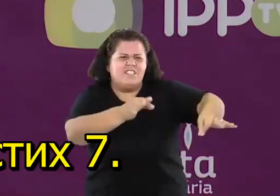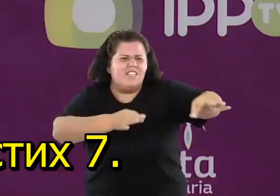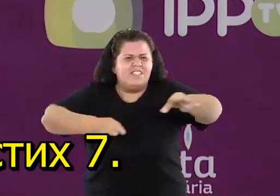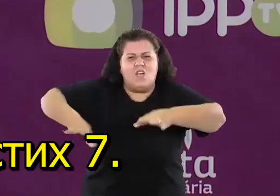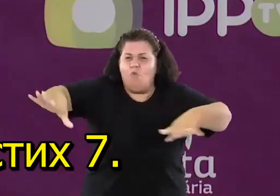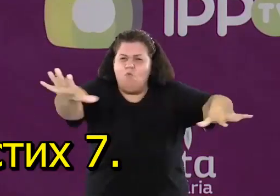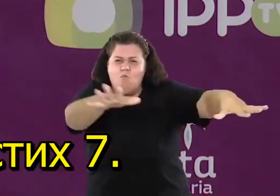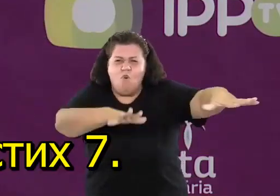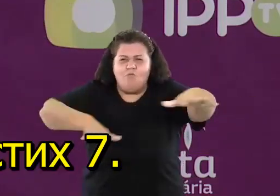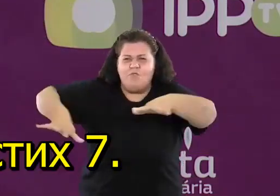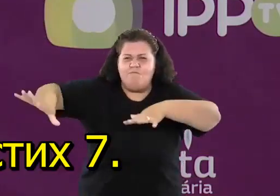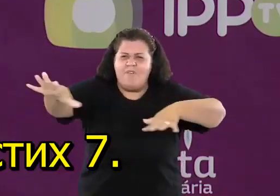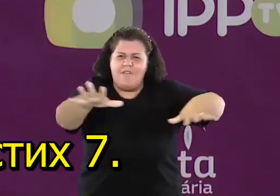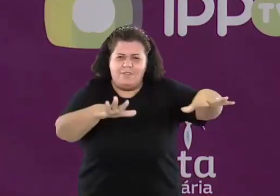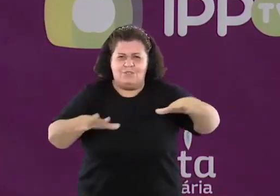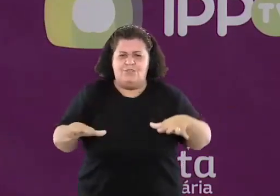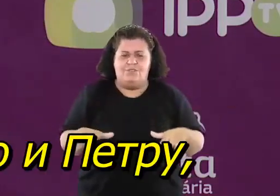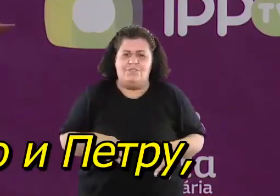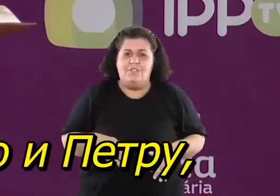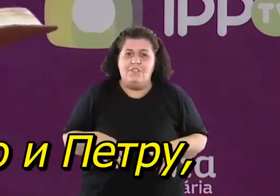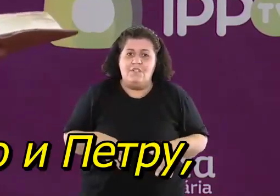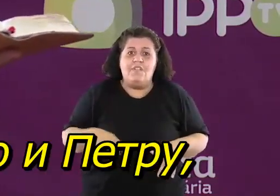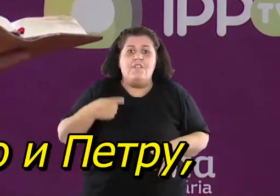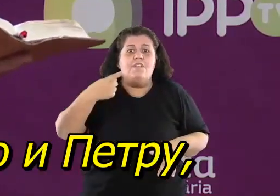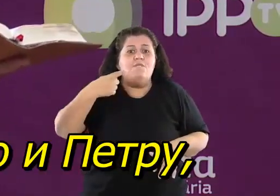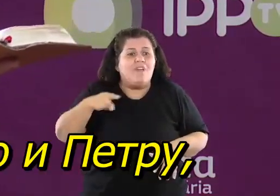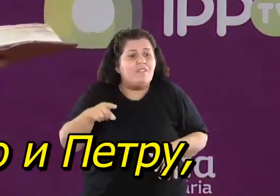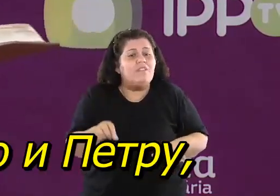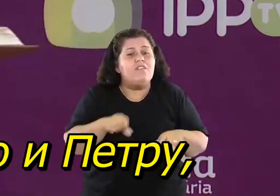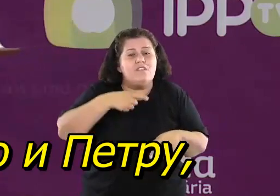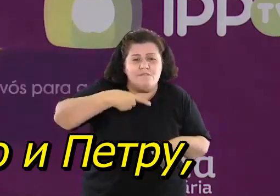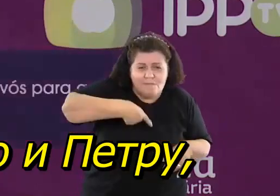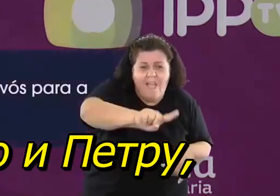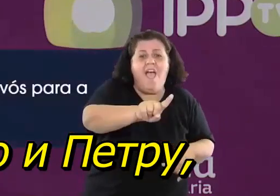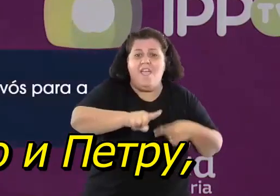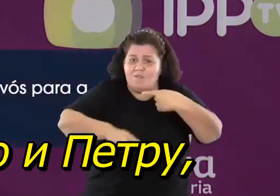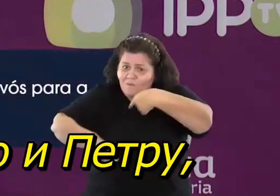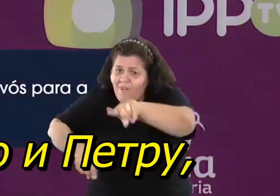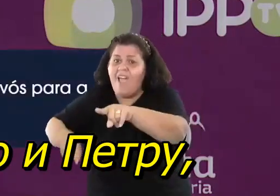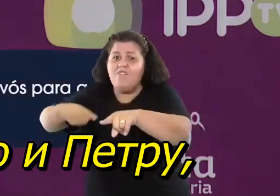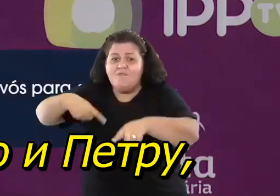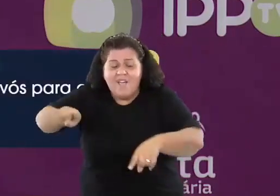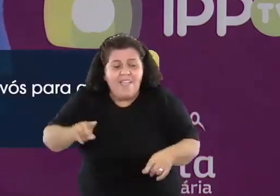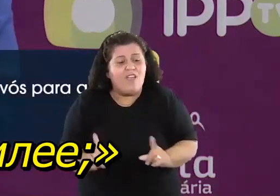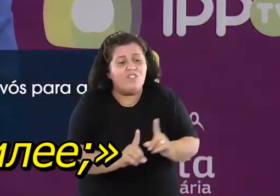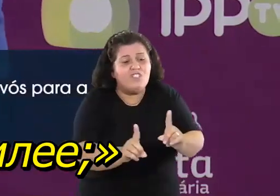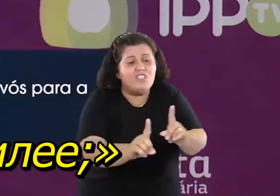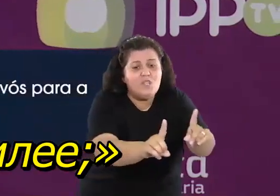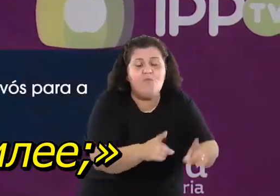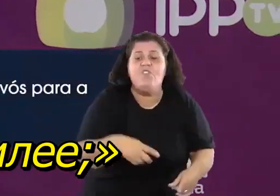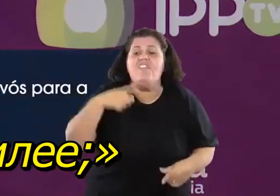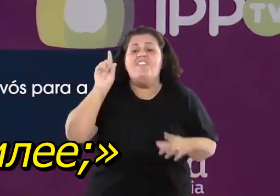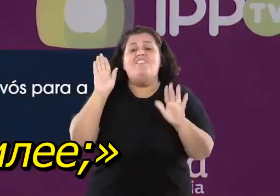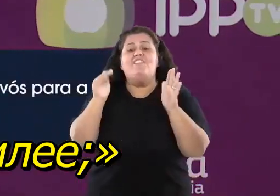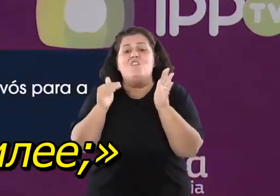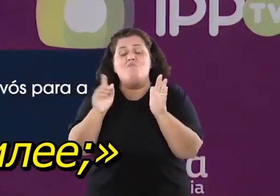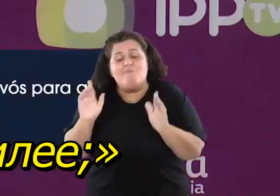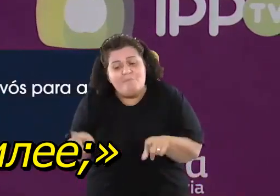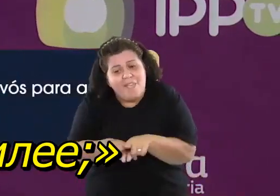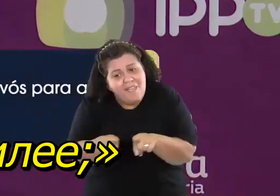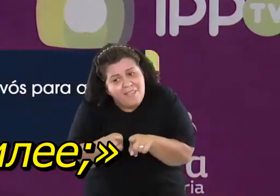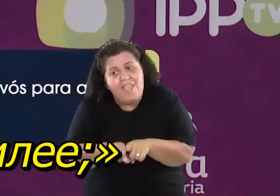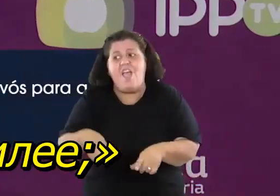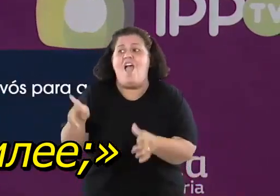o versículo 7, por gentileza. Mas ide, dizei a seus discípulos e a Pedro, que ele vai adiante de